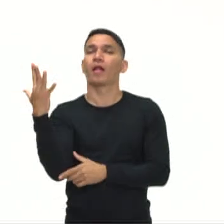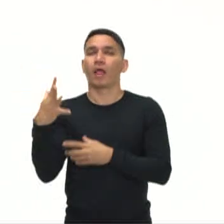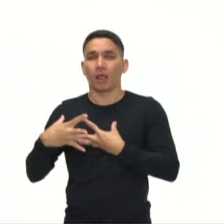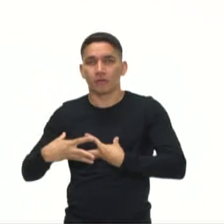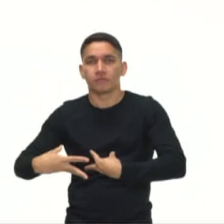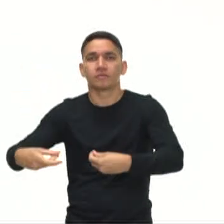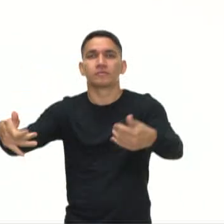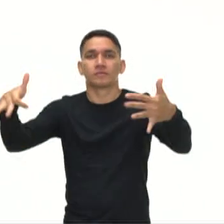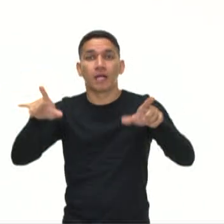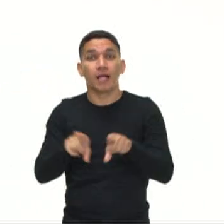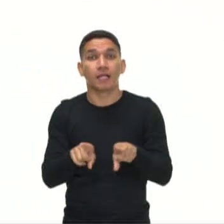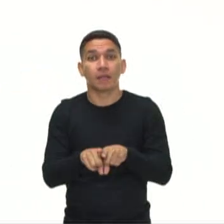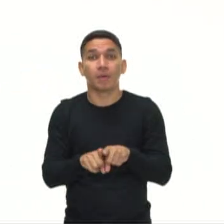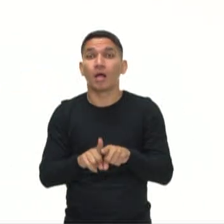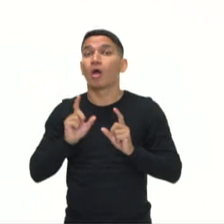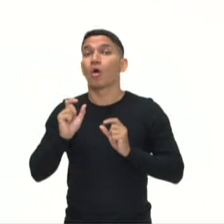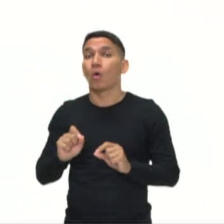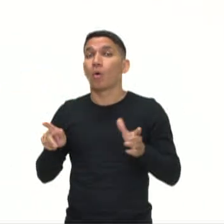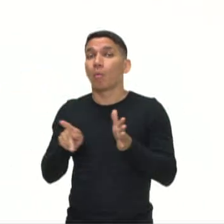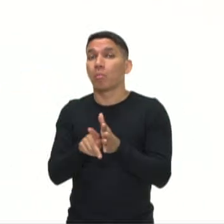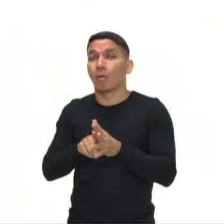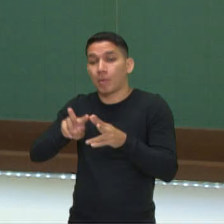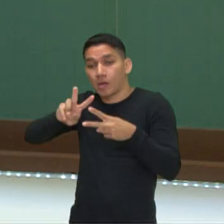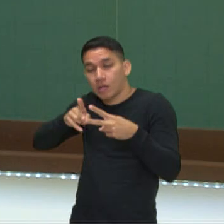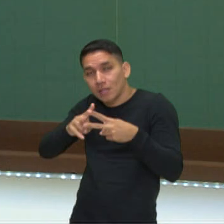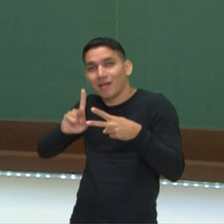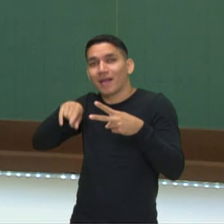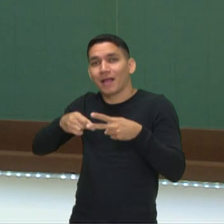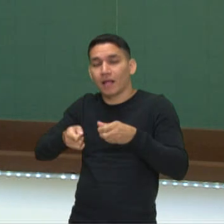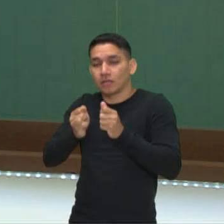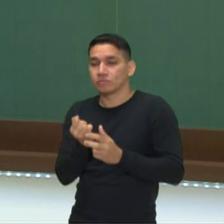e o floema responsável pela condução de seiva.